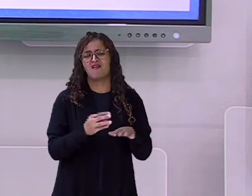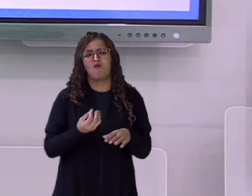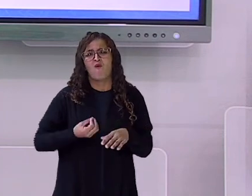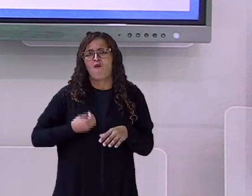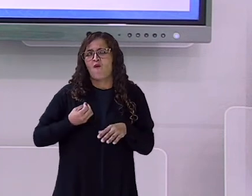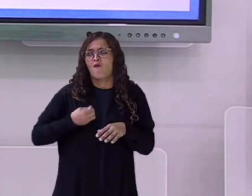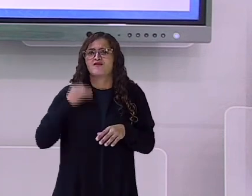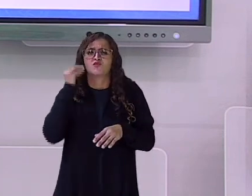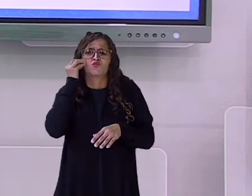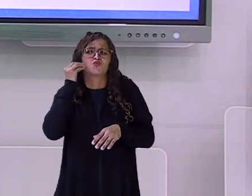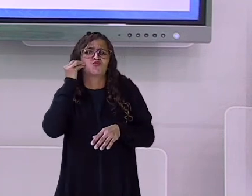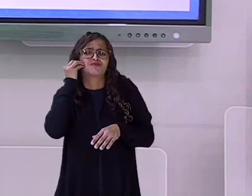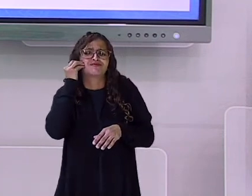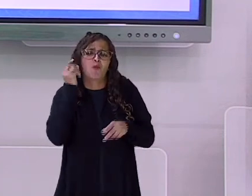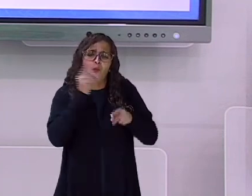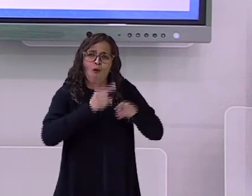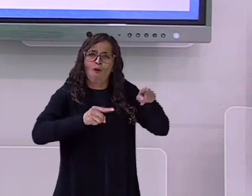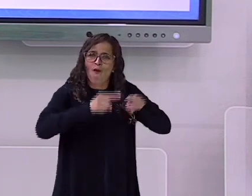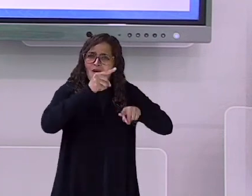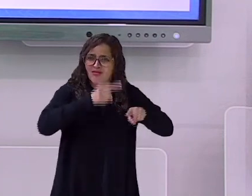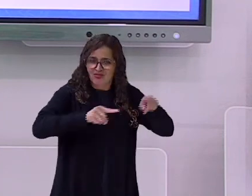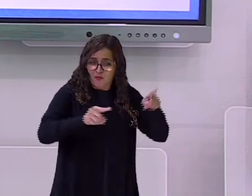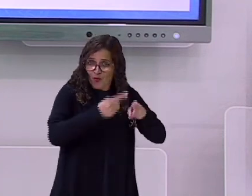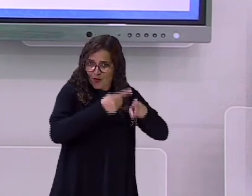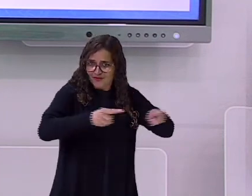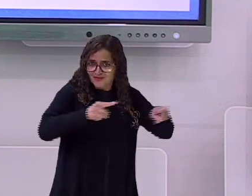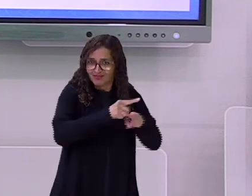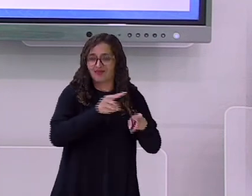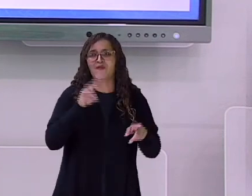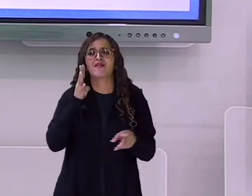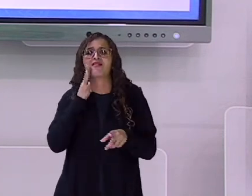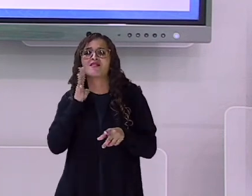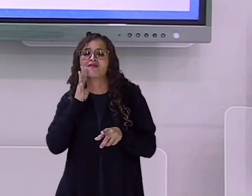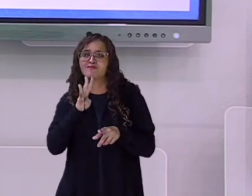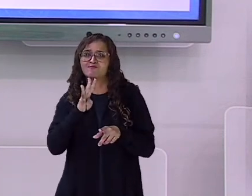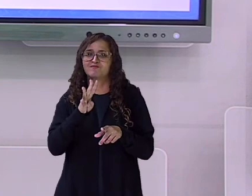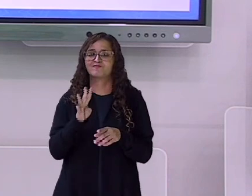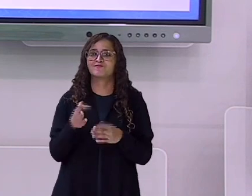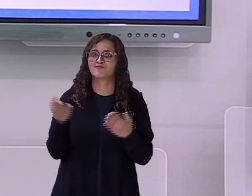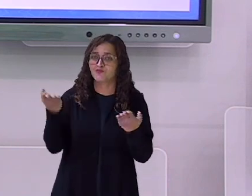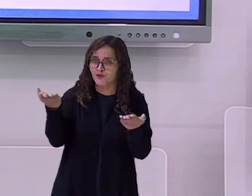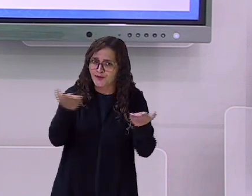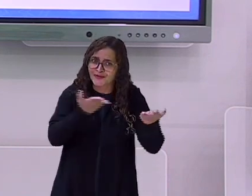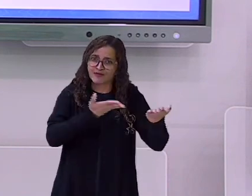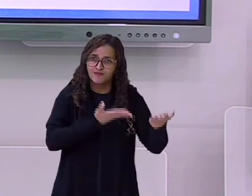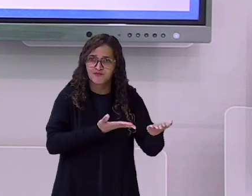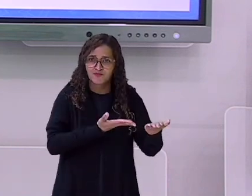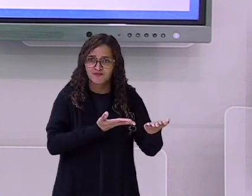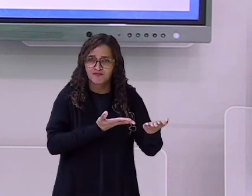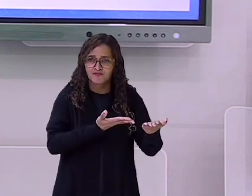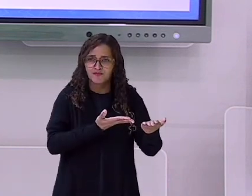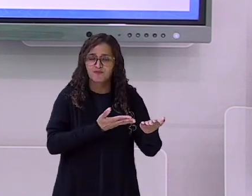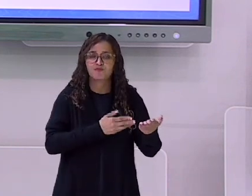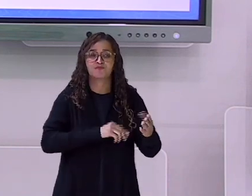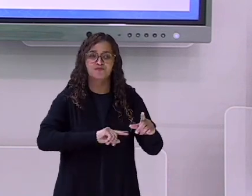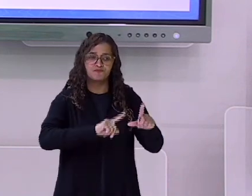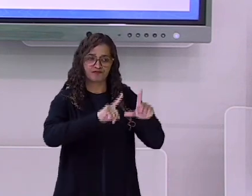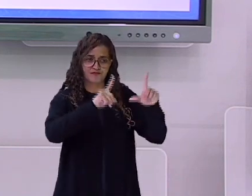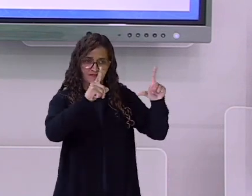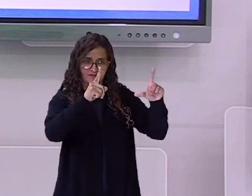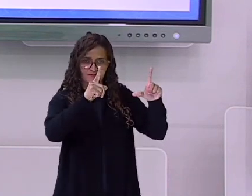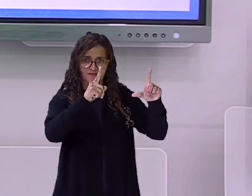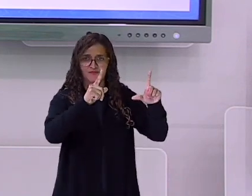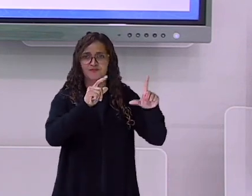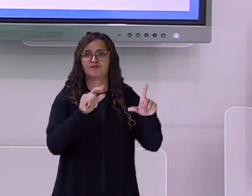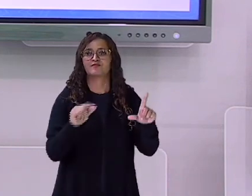experiência musical, tá certo? Bem, agora é com você. Então, para poder acessar a nossa plataforma SMED